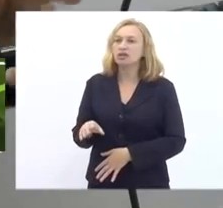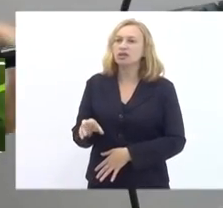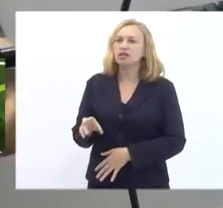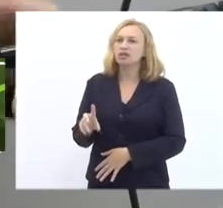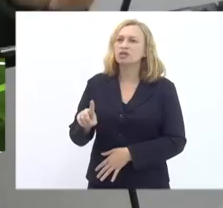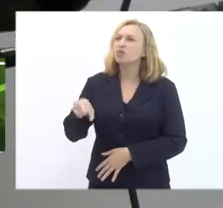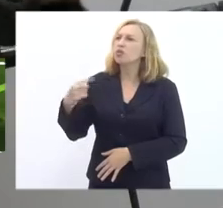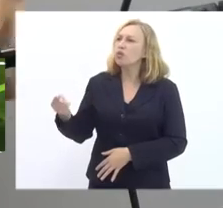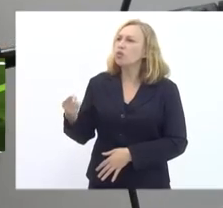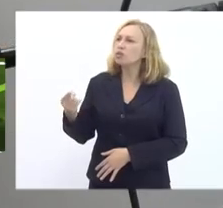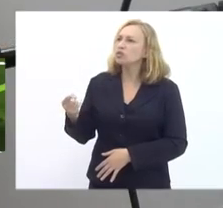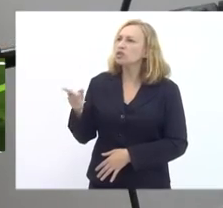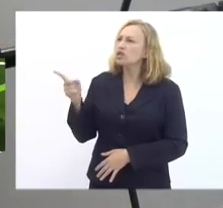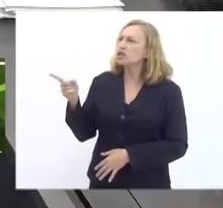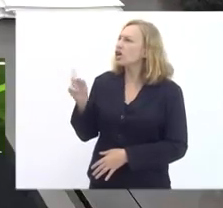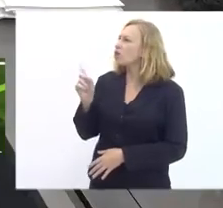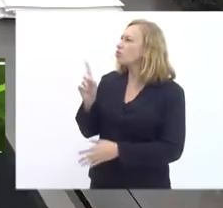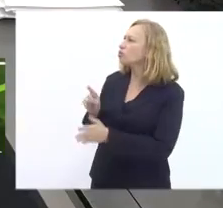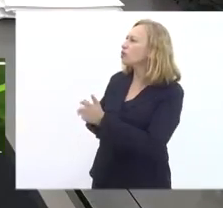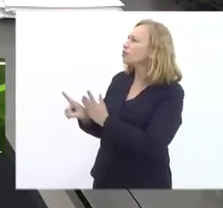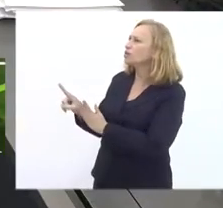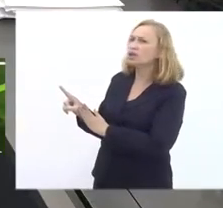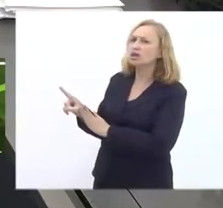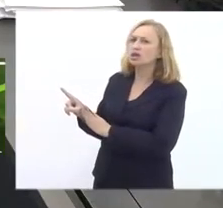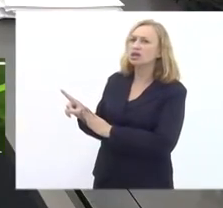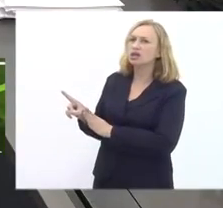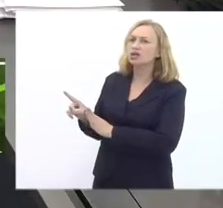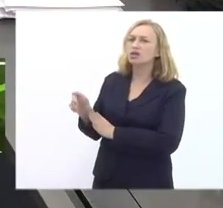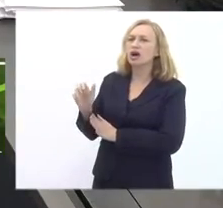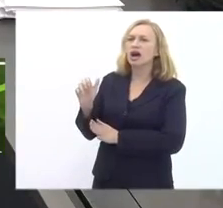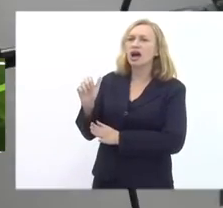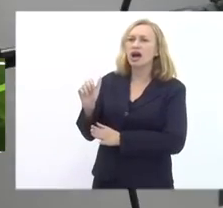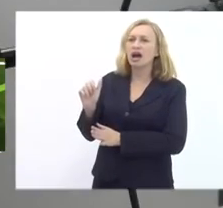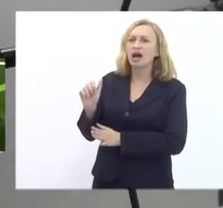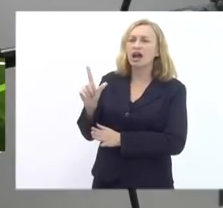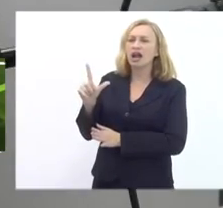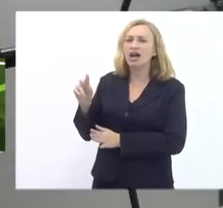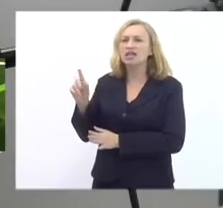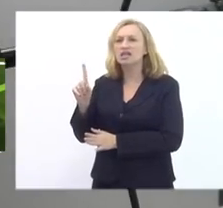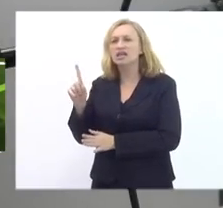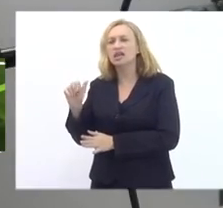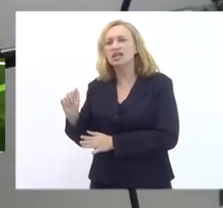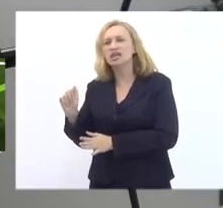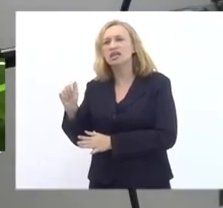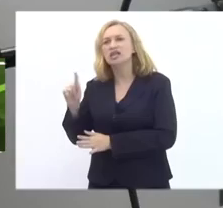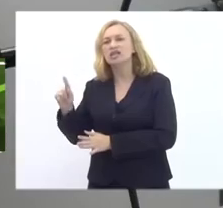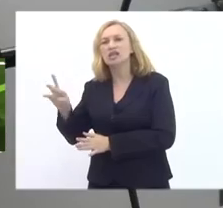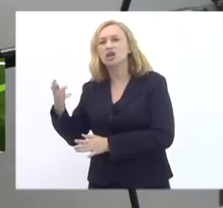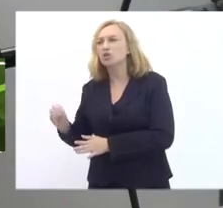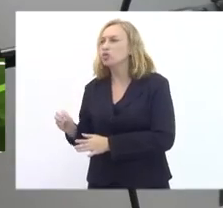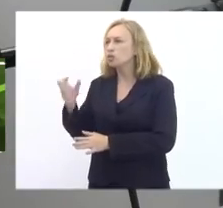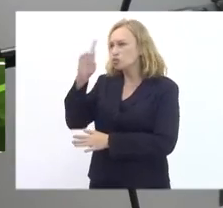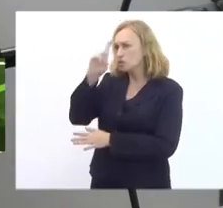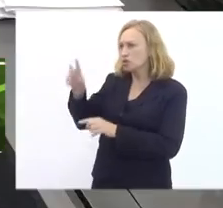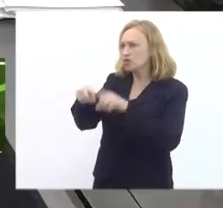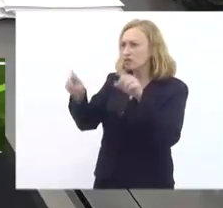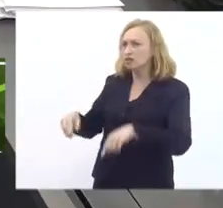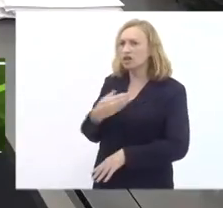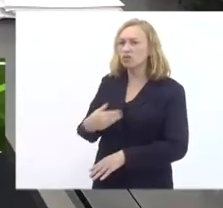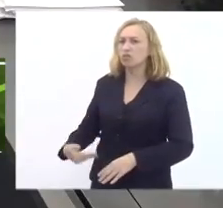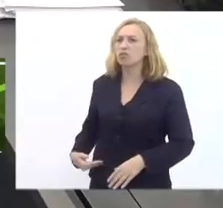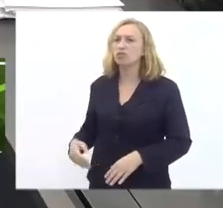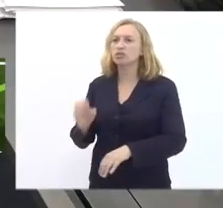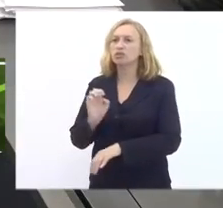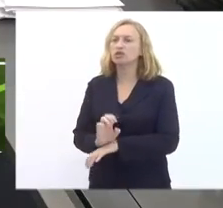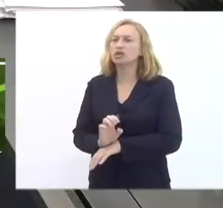segundo membro aqui, que eu não tinha perguntado. É o Lázaro. O senhor é funcionário público do Estado?